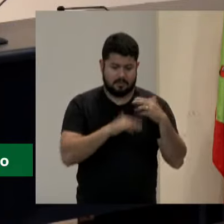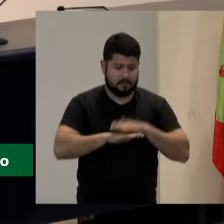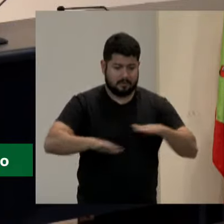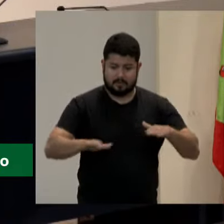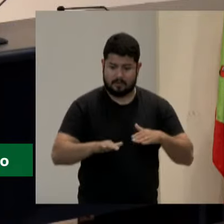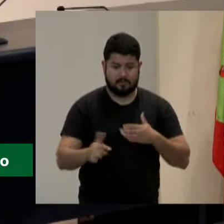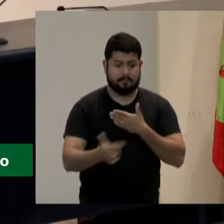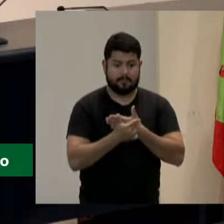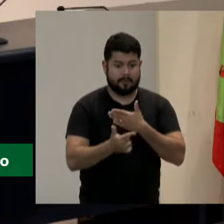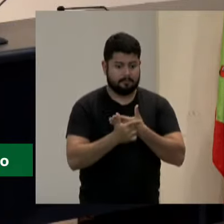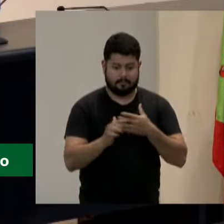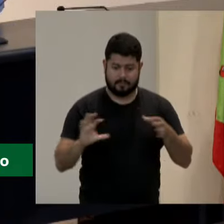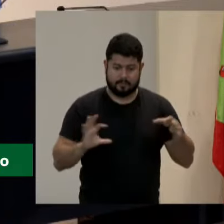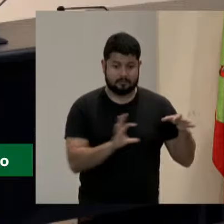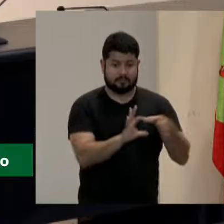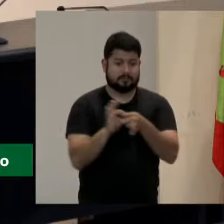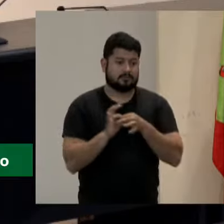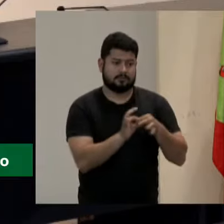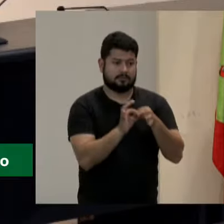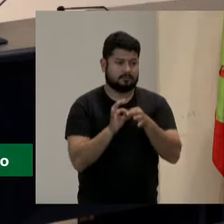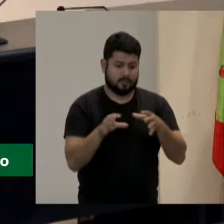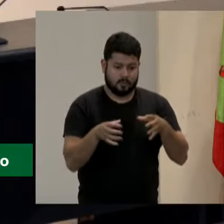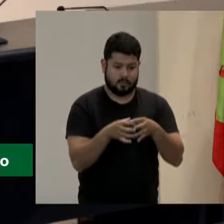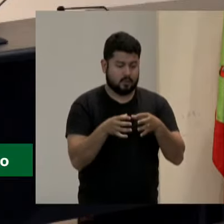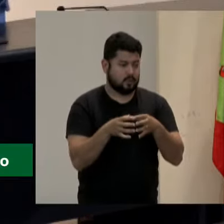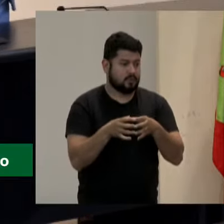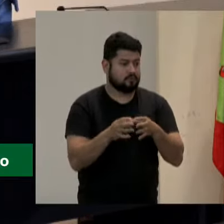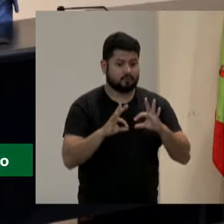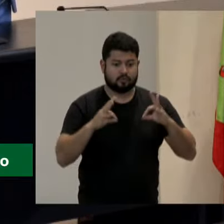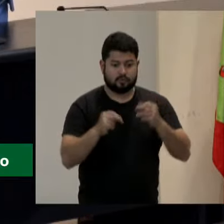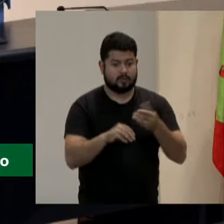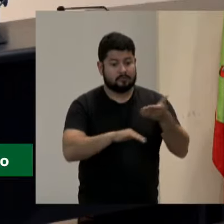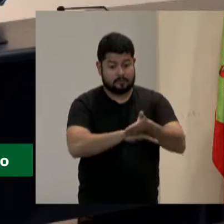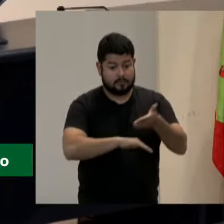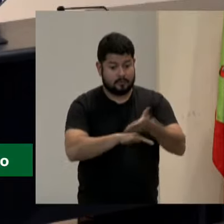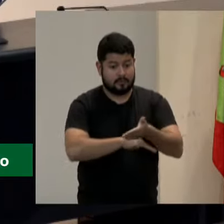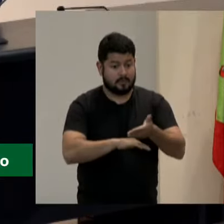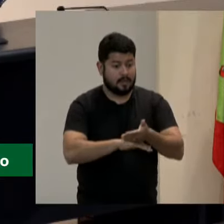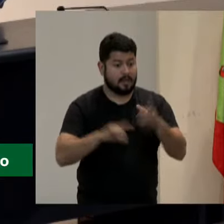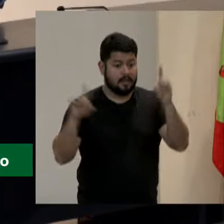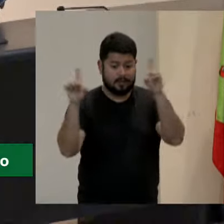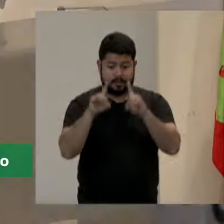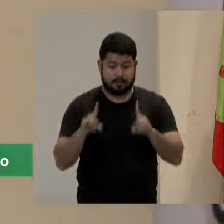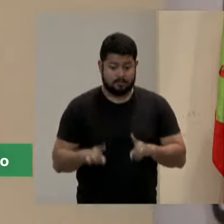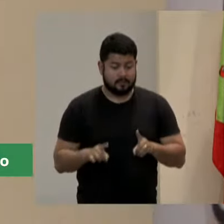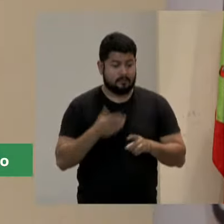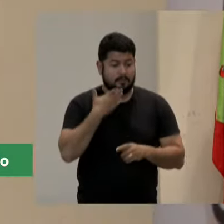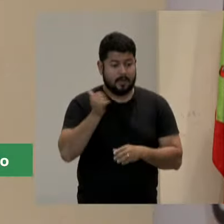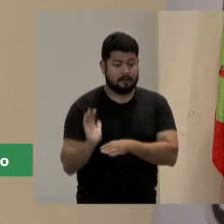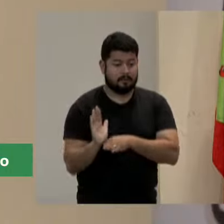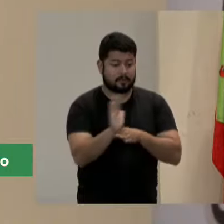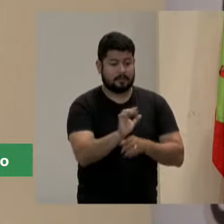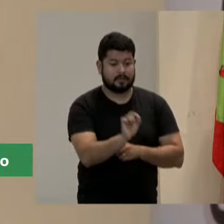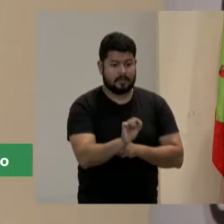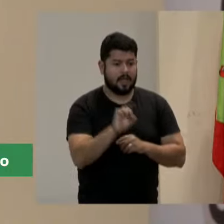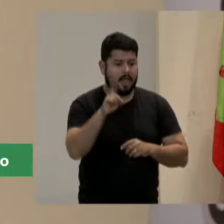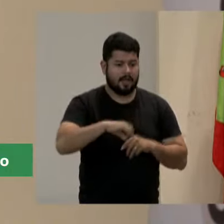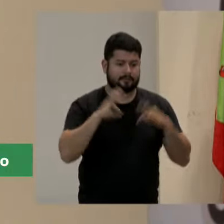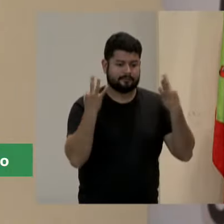equipe, todos têm que participar. Quem melhor conhece a pessoa com deficiência é a própria família. E por mais cursos